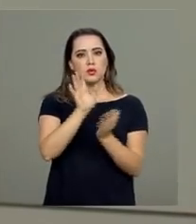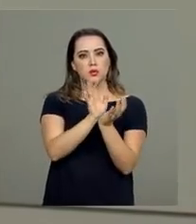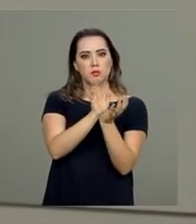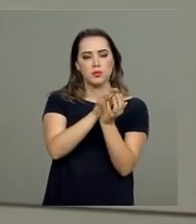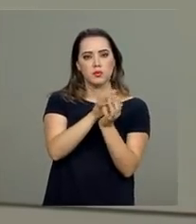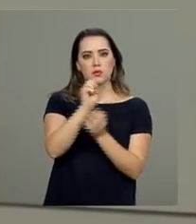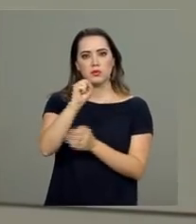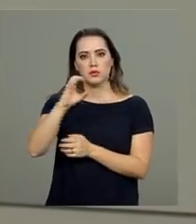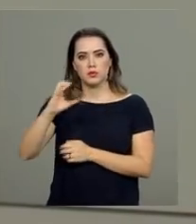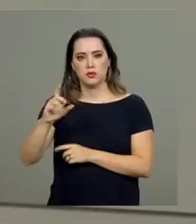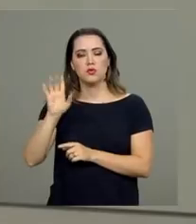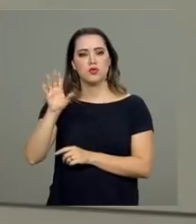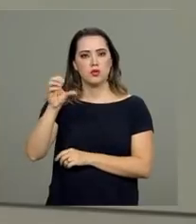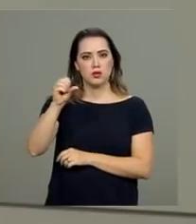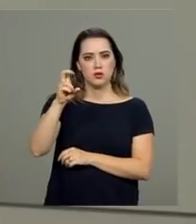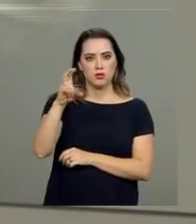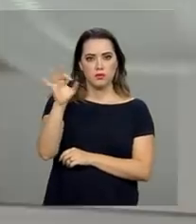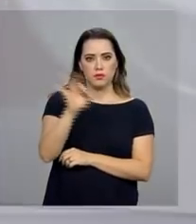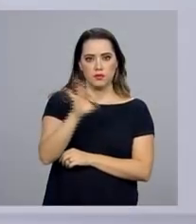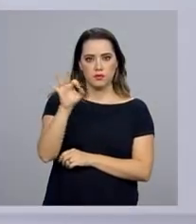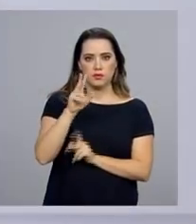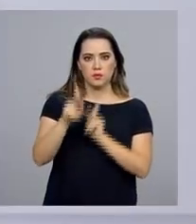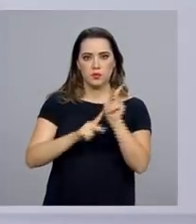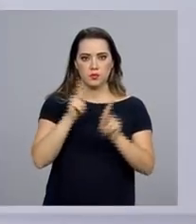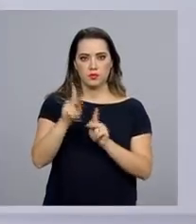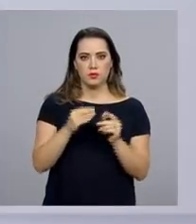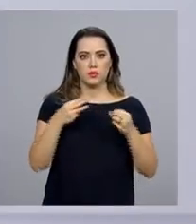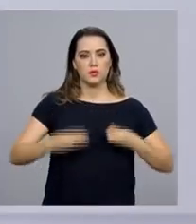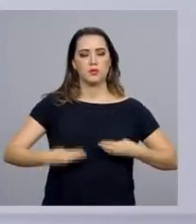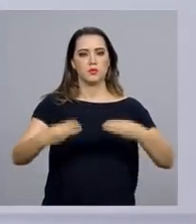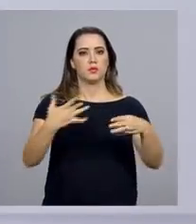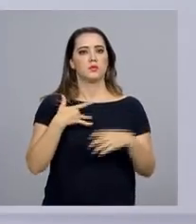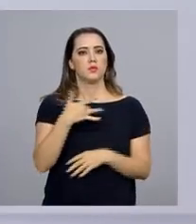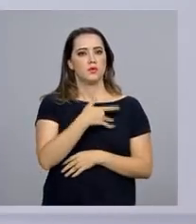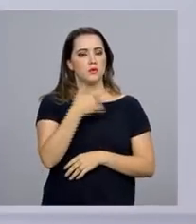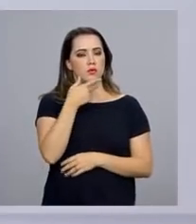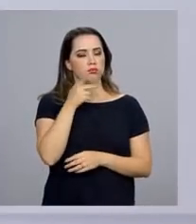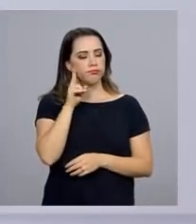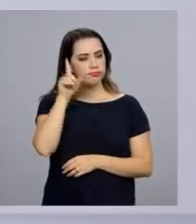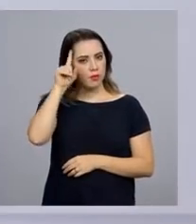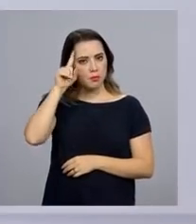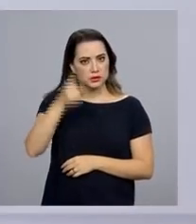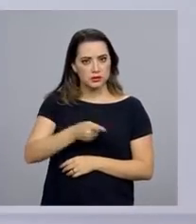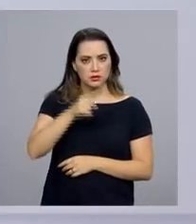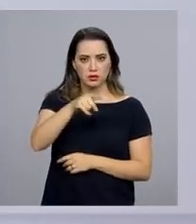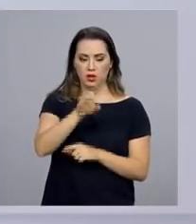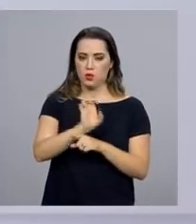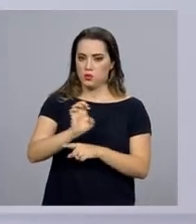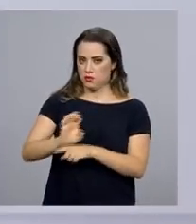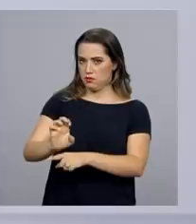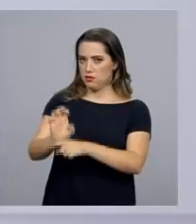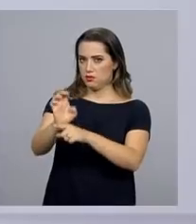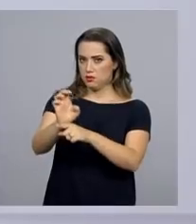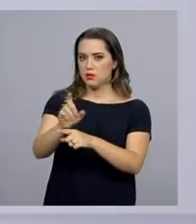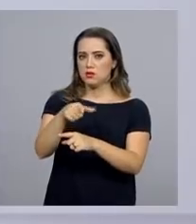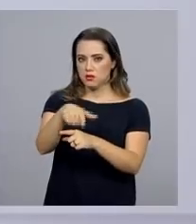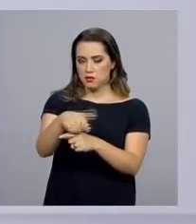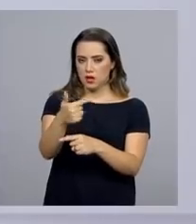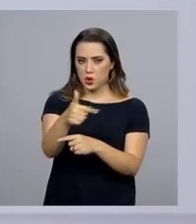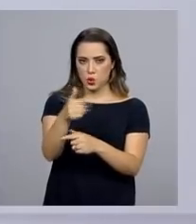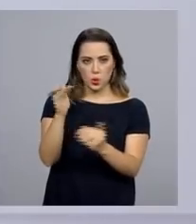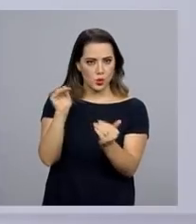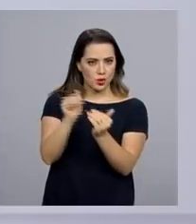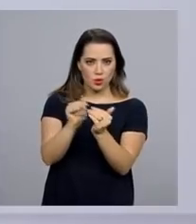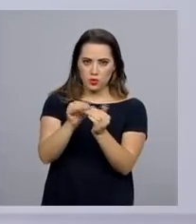95% do público o ministério da saúde recomenda que os estados que não alcançaram essa meta montem um esquema